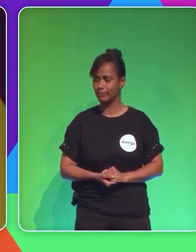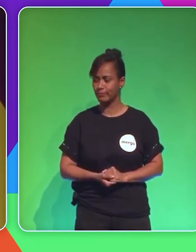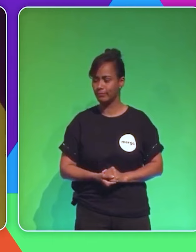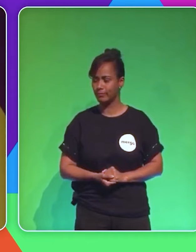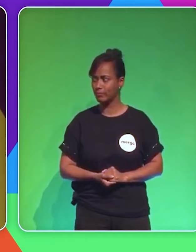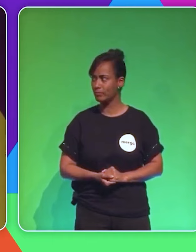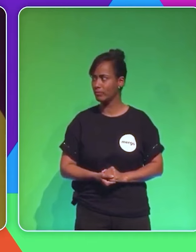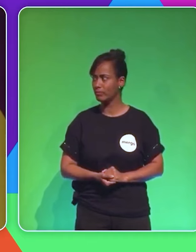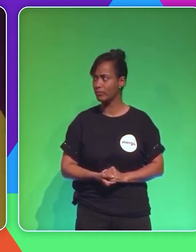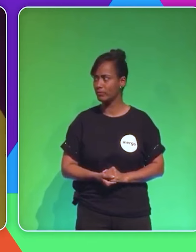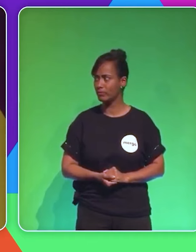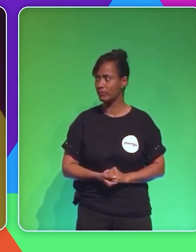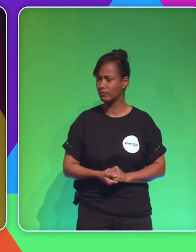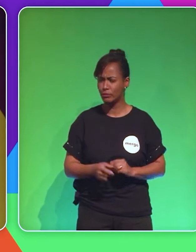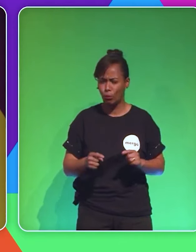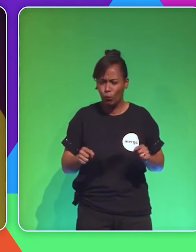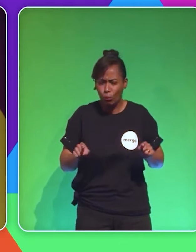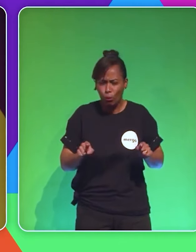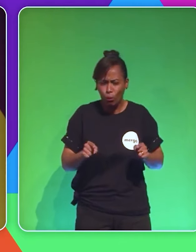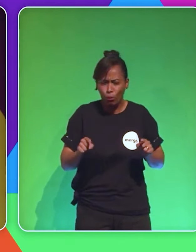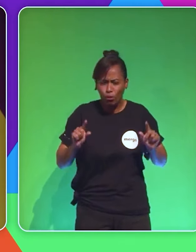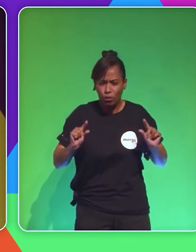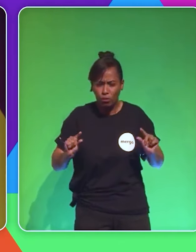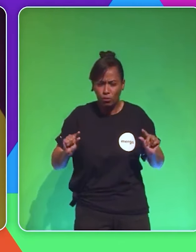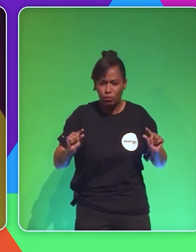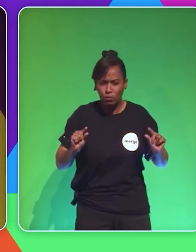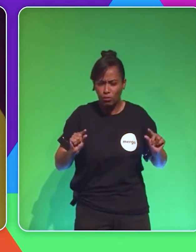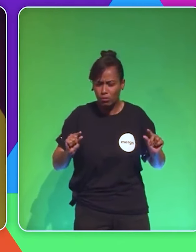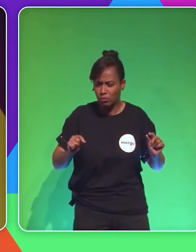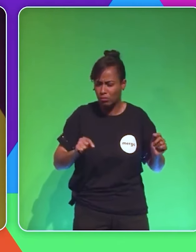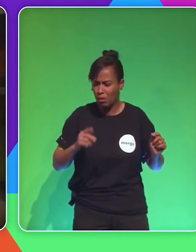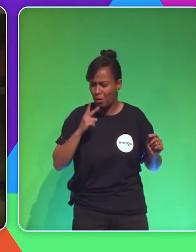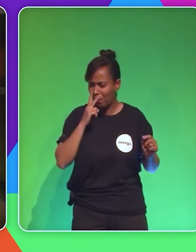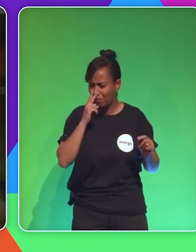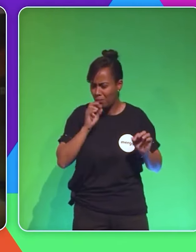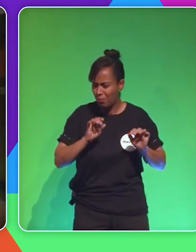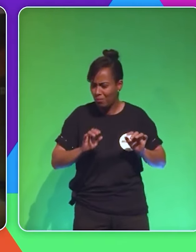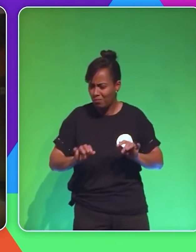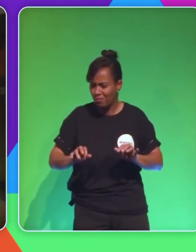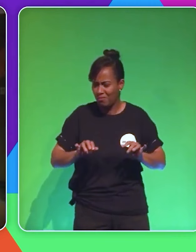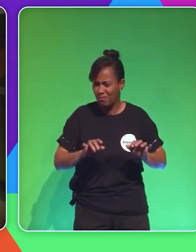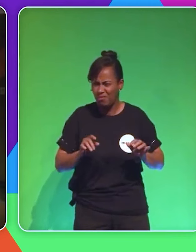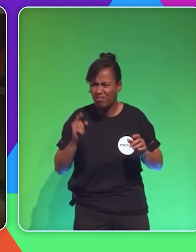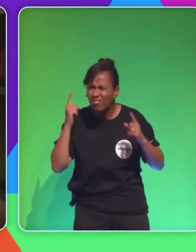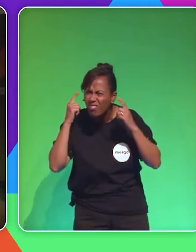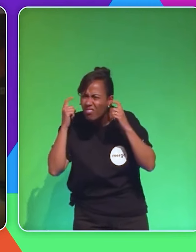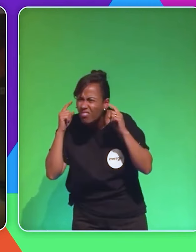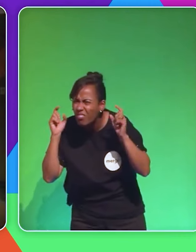eh tá tocando a música Vocês estão ouvindo a música aí